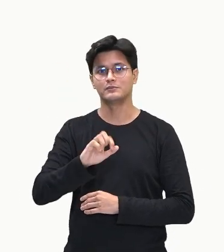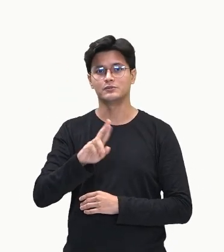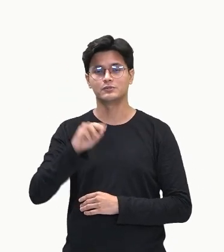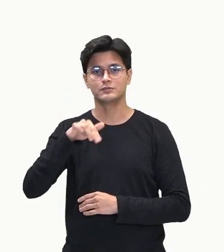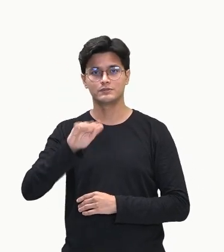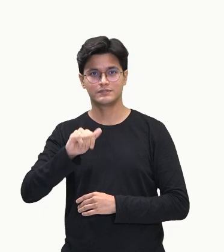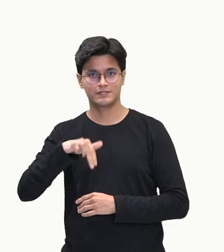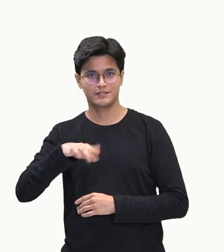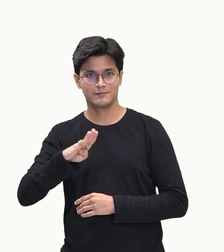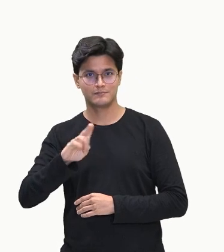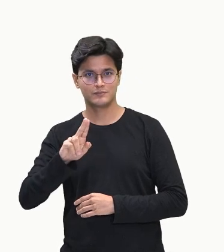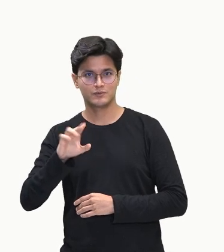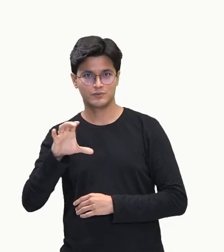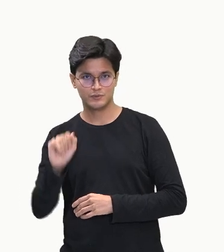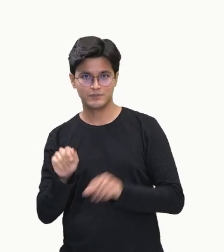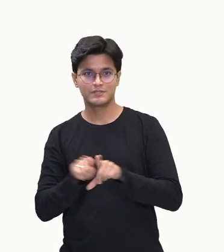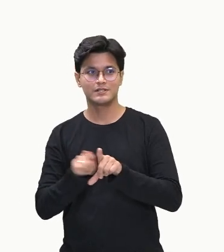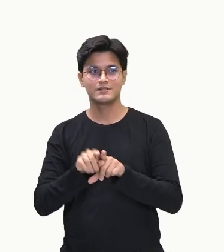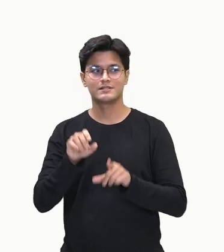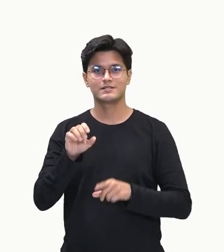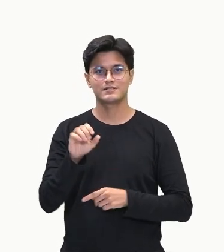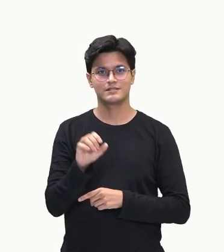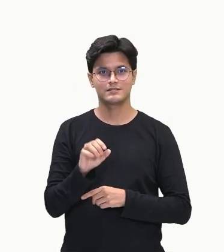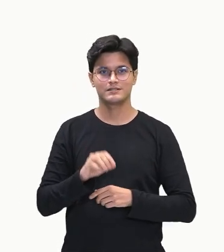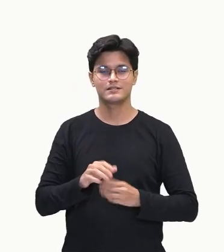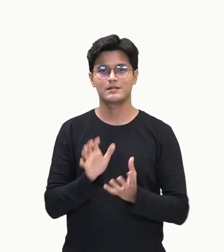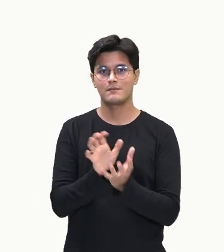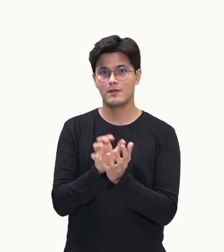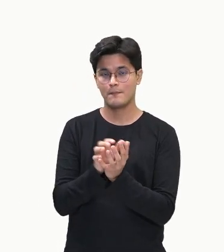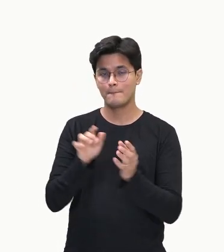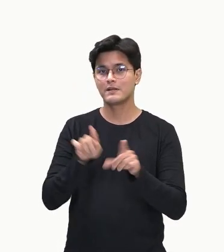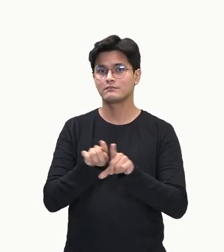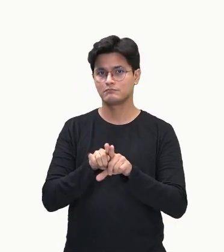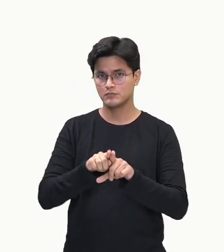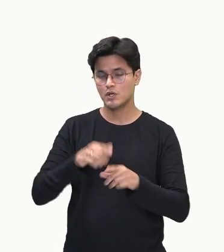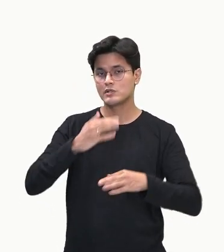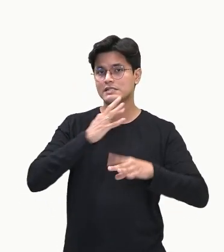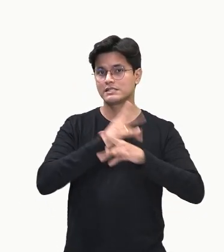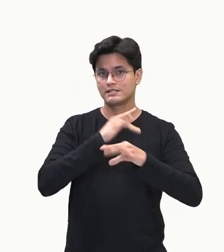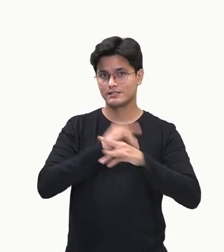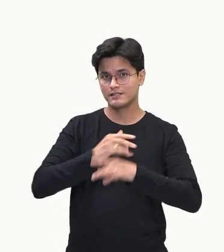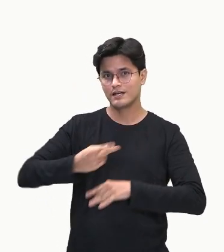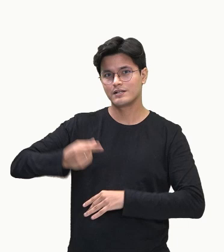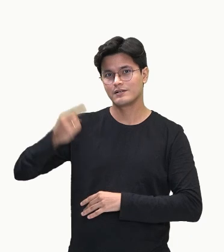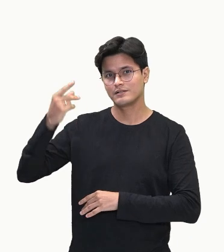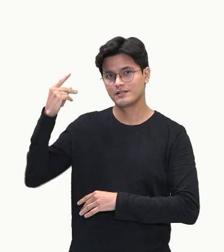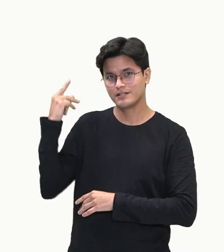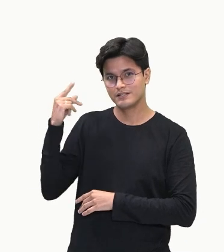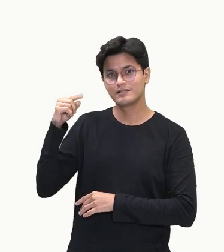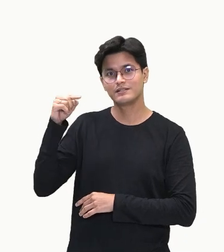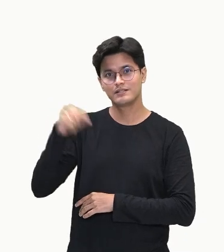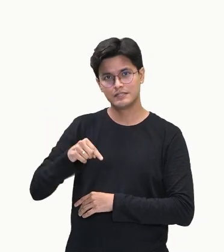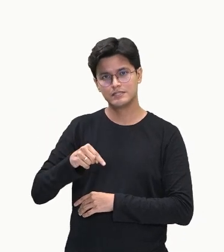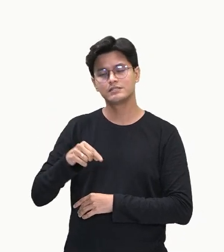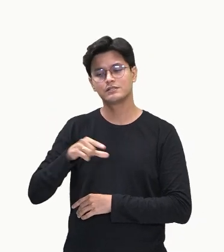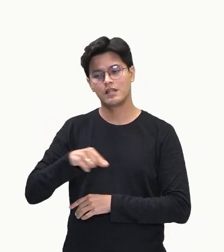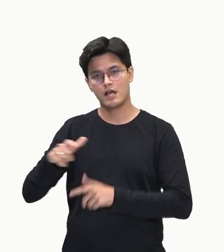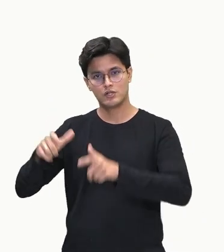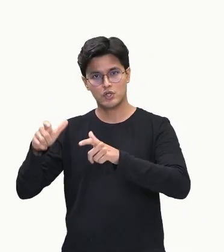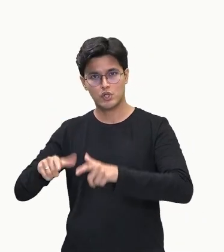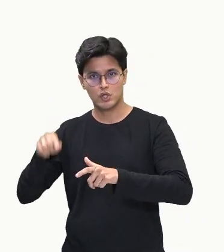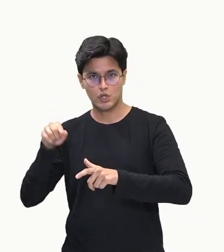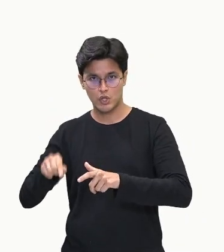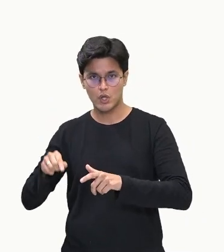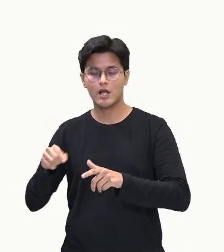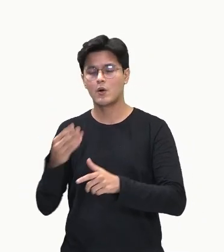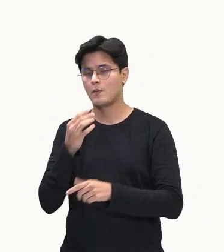Santo. Essas cidades mais antigas, elas estão ali espalhadas pelo litoral brasileiro. E aí nós destacamos